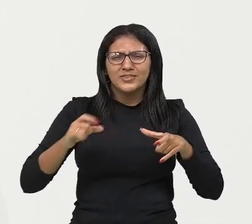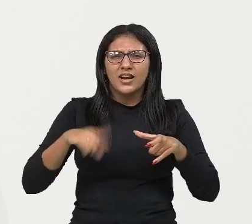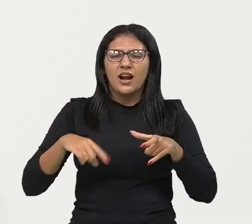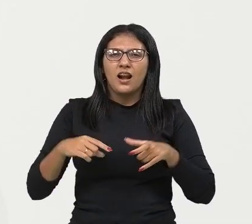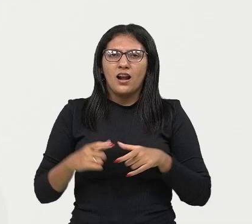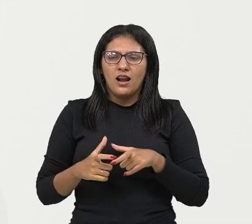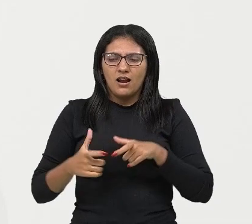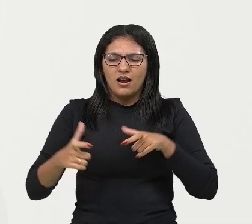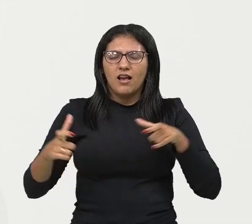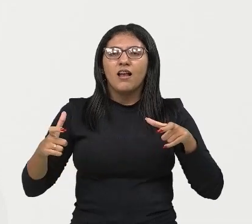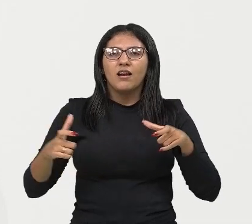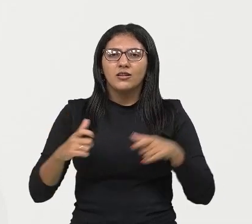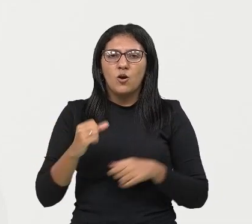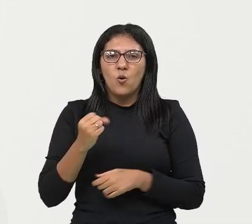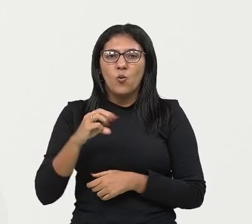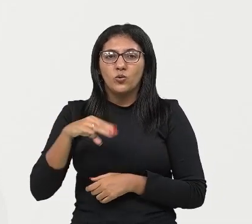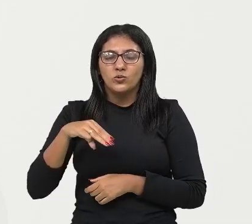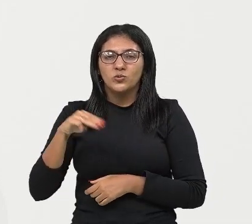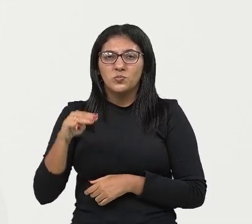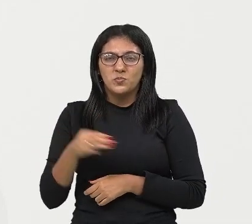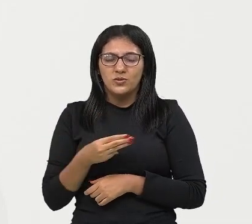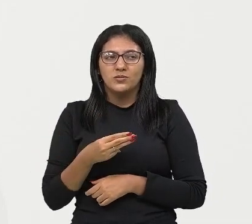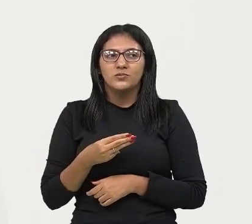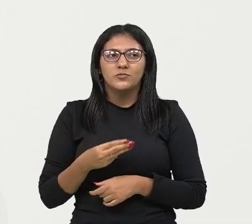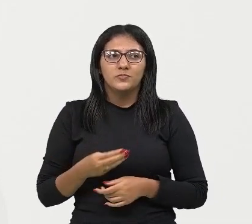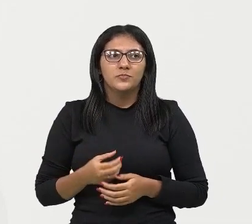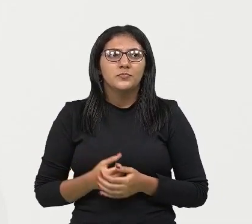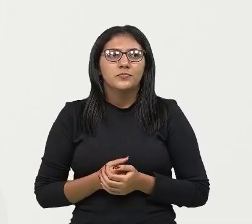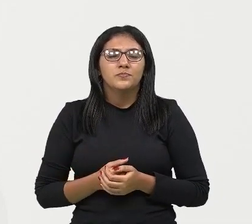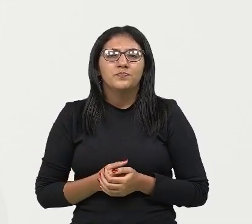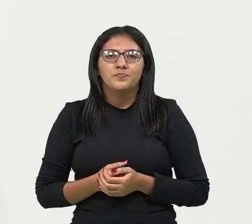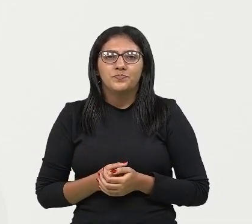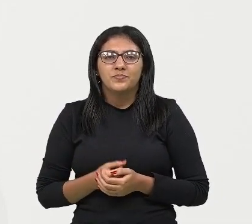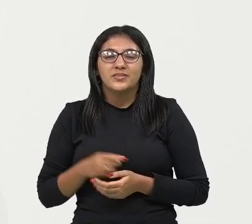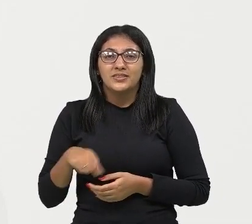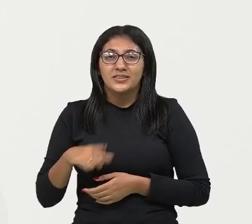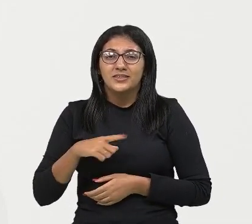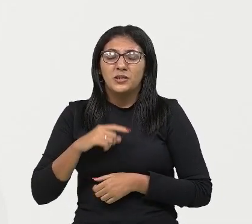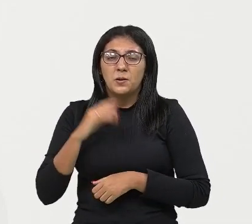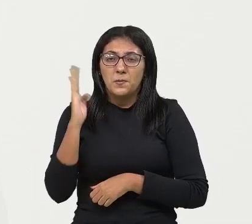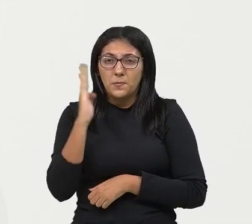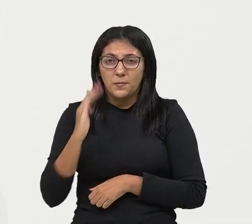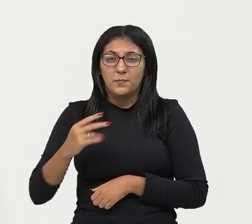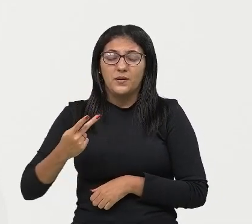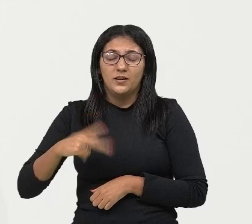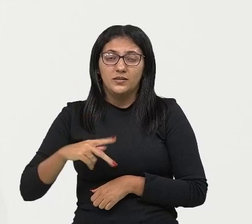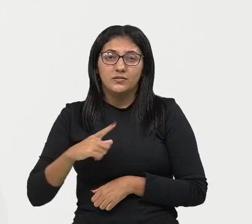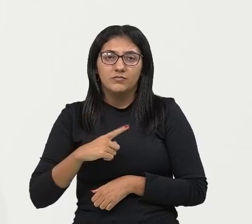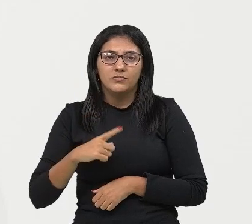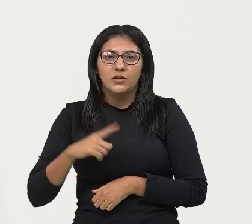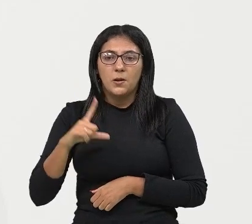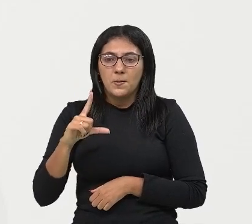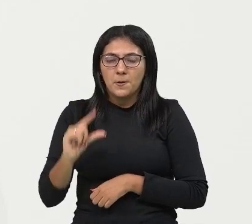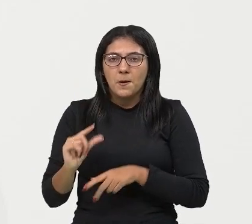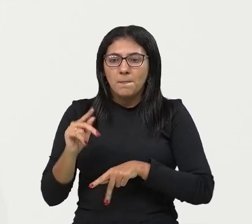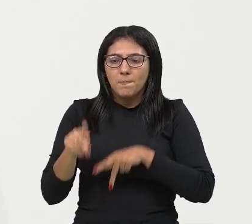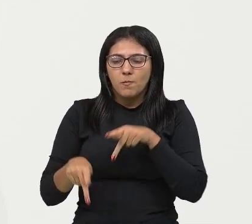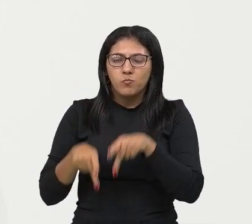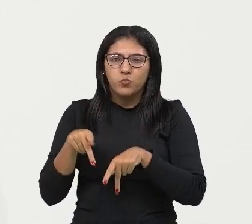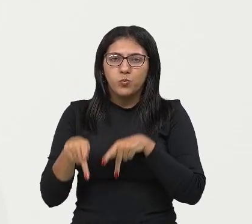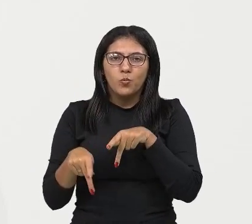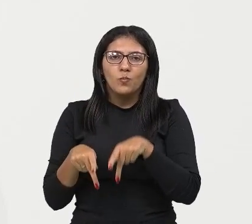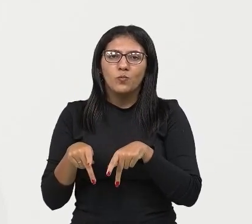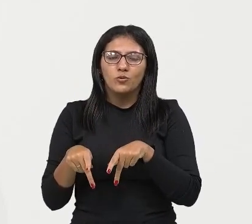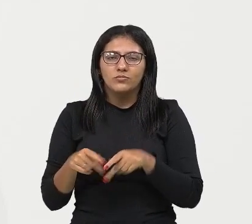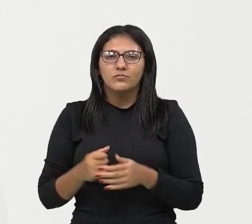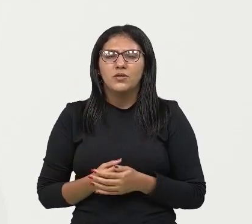de quilômetros quadrados. Isso vai fazer com que o nosso país ele seja pouco povoado, tá?